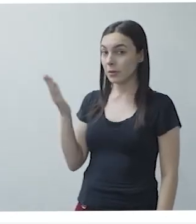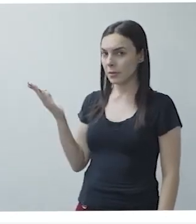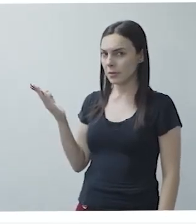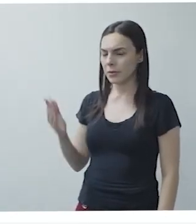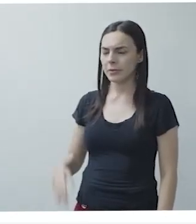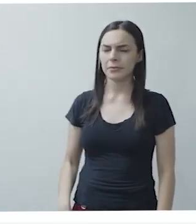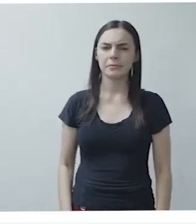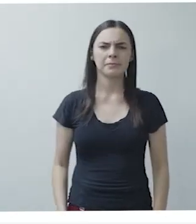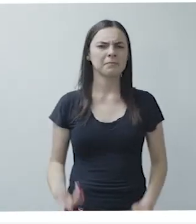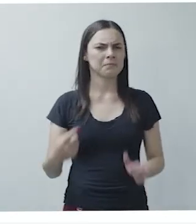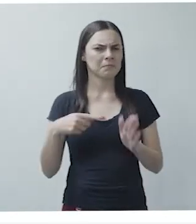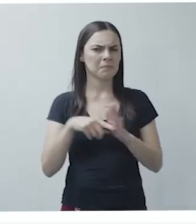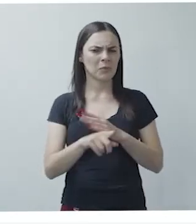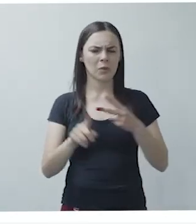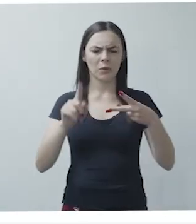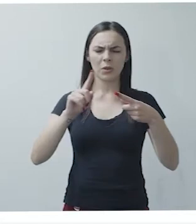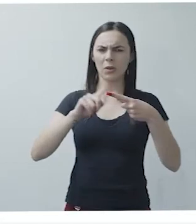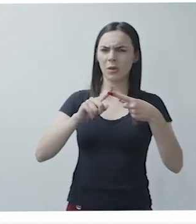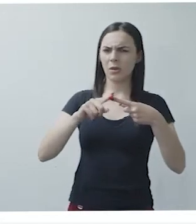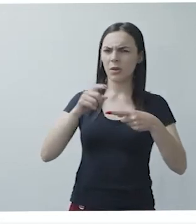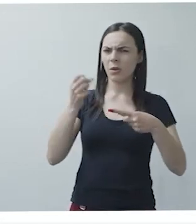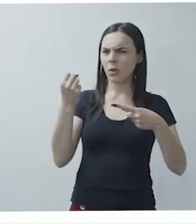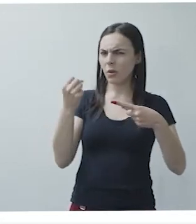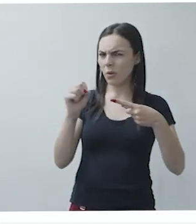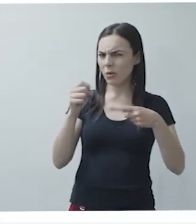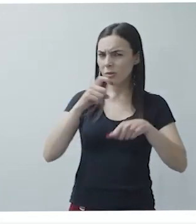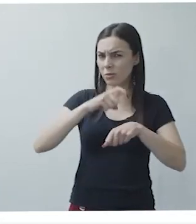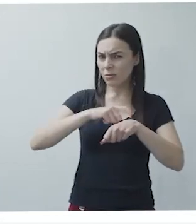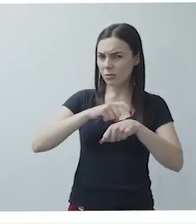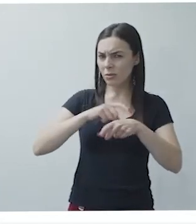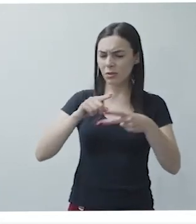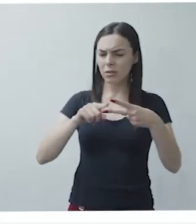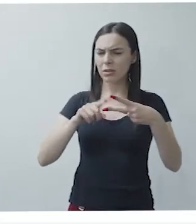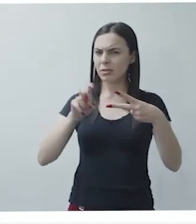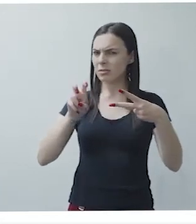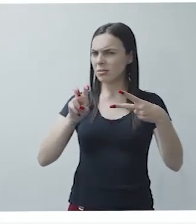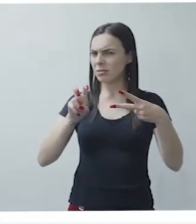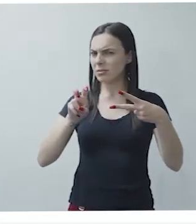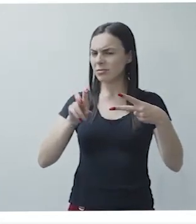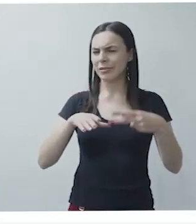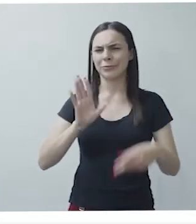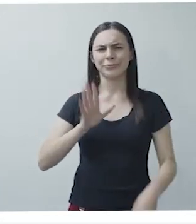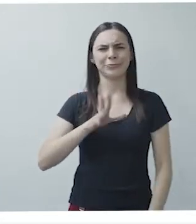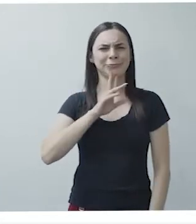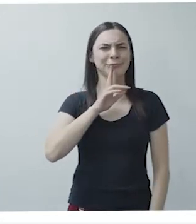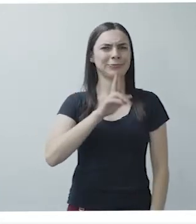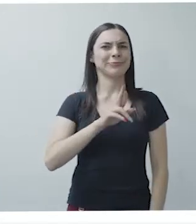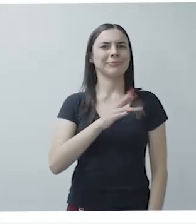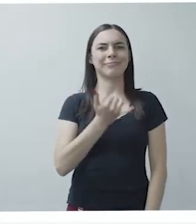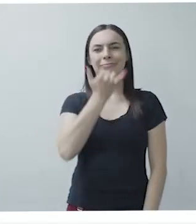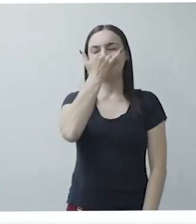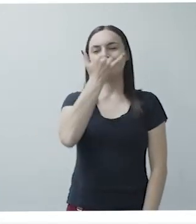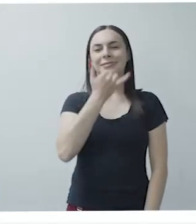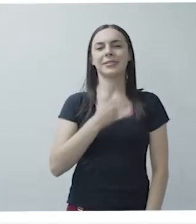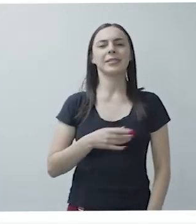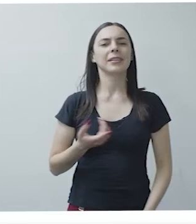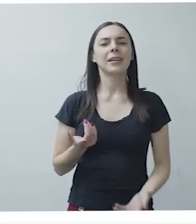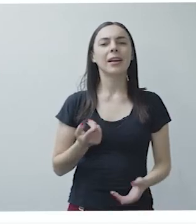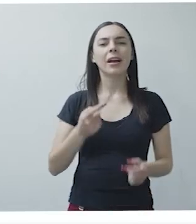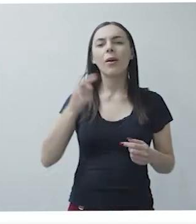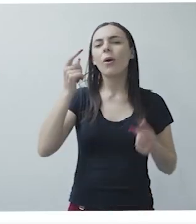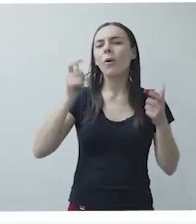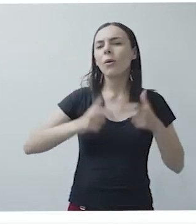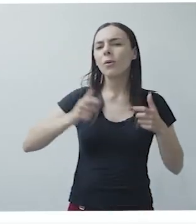são 8 horas ou 5 horas? Eu até já dei a resposta aí para vocês, olha lá. Onde está o